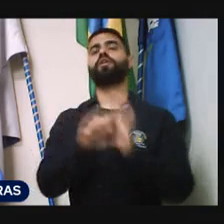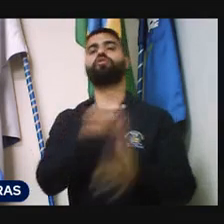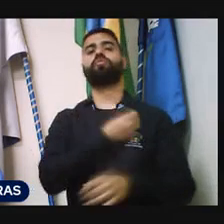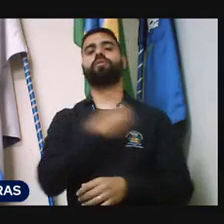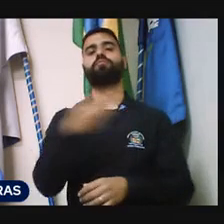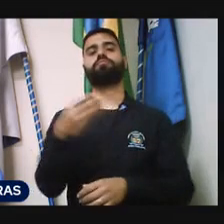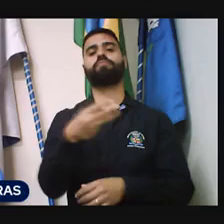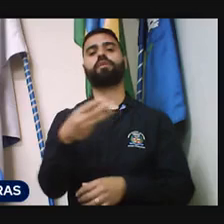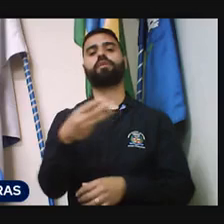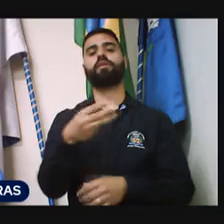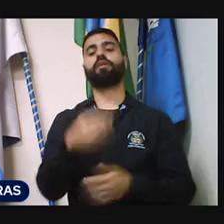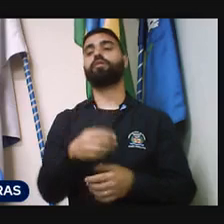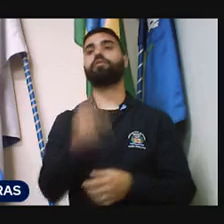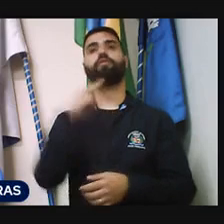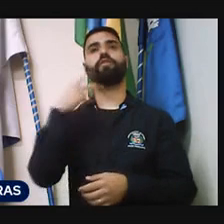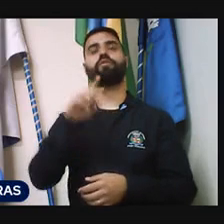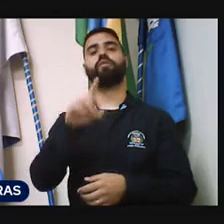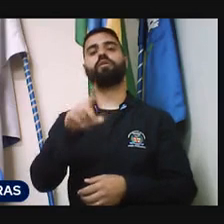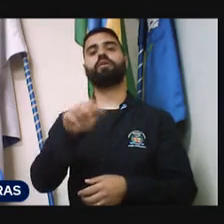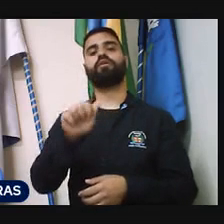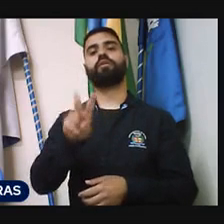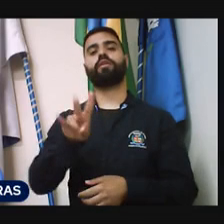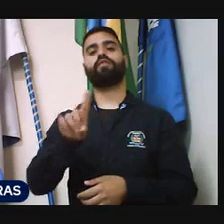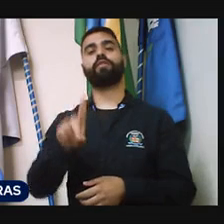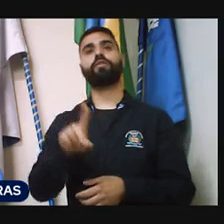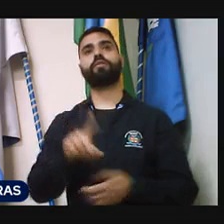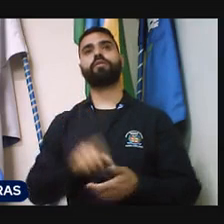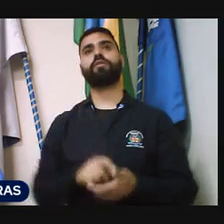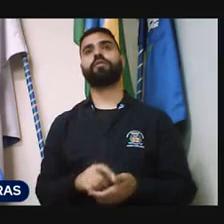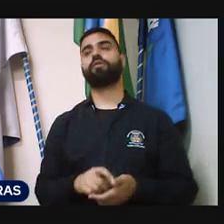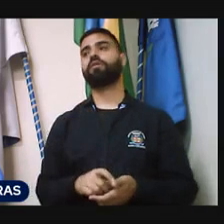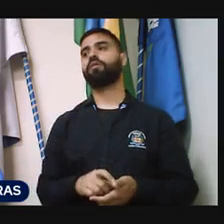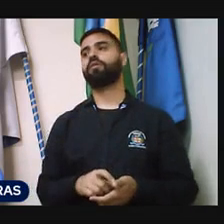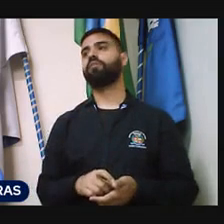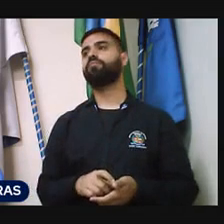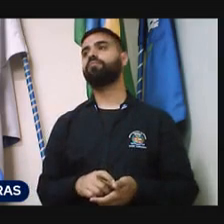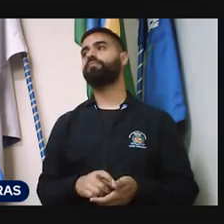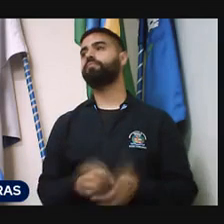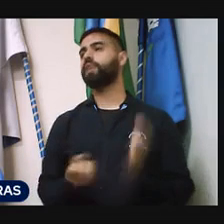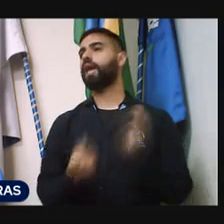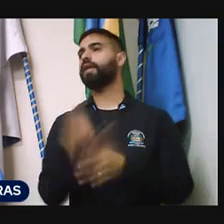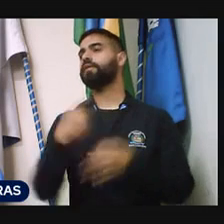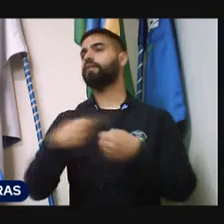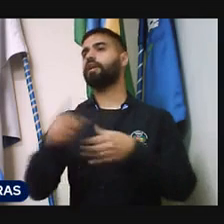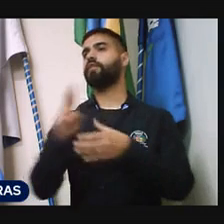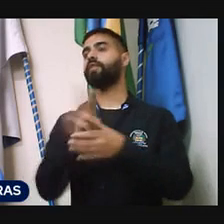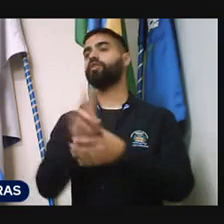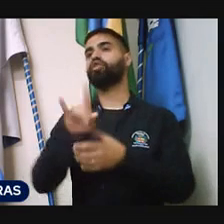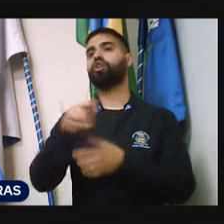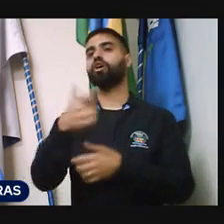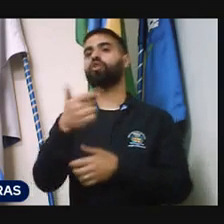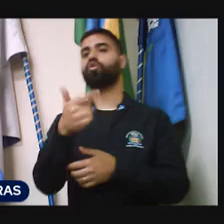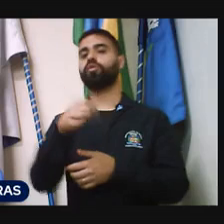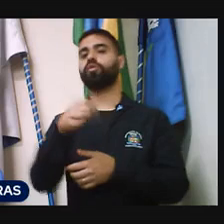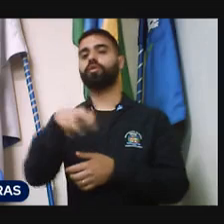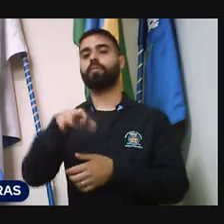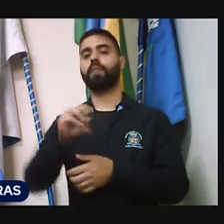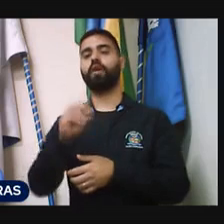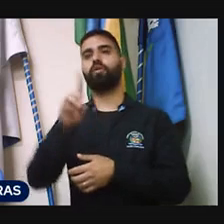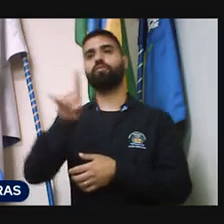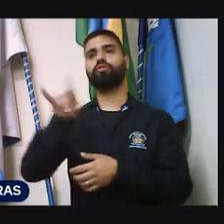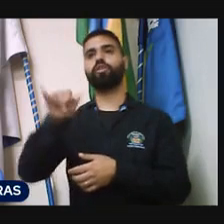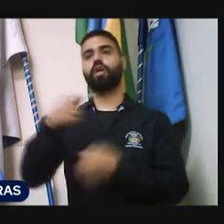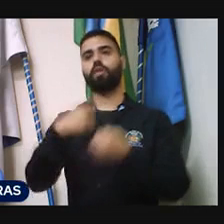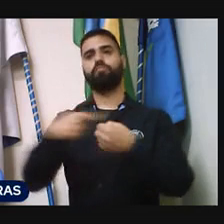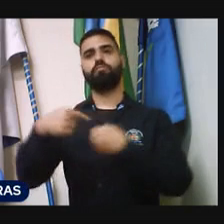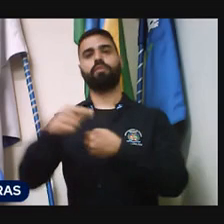33 do vereador David Nogueira institui no âmbito do município de Valença o dia doze de Maio como o dia